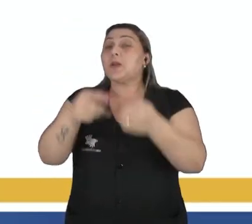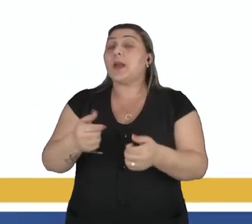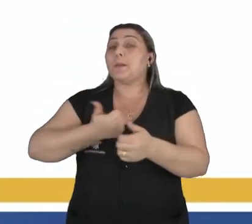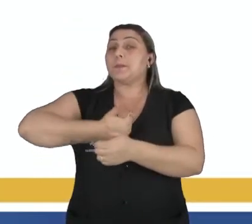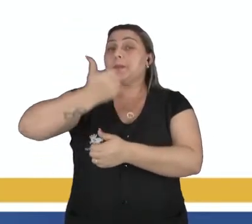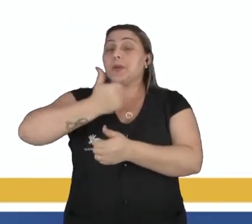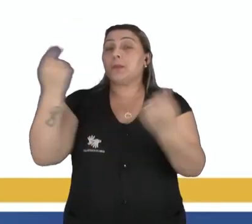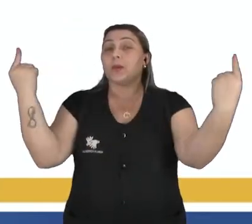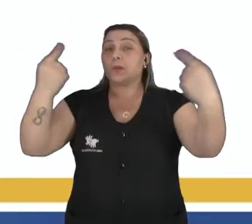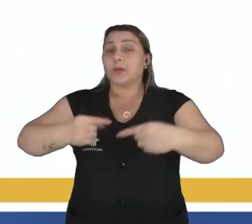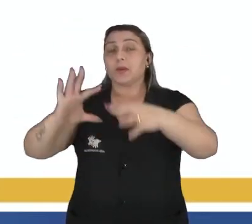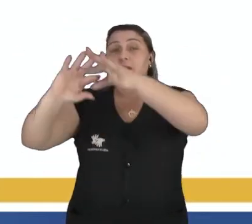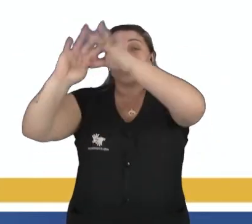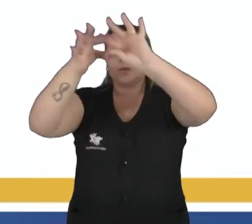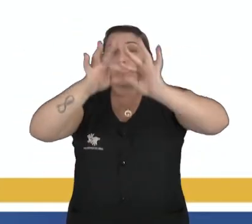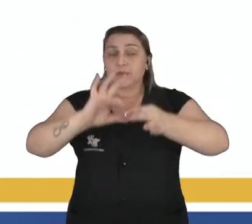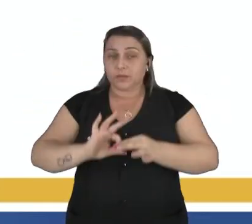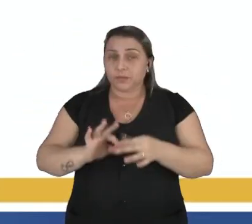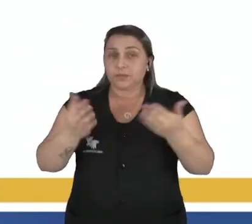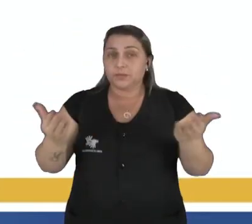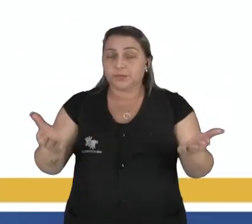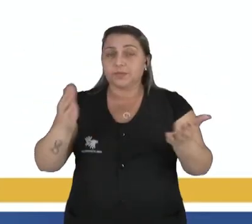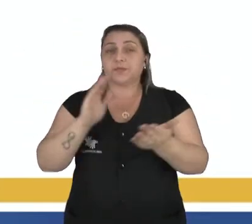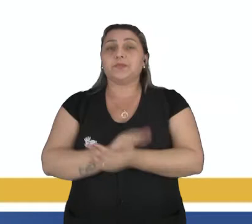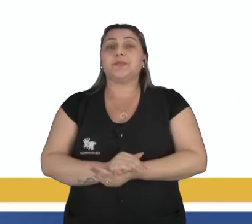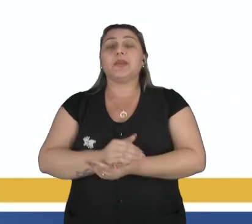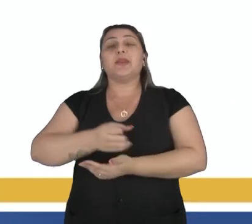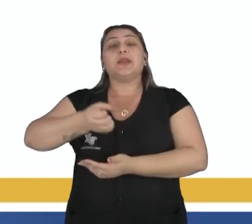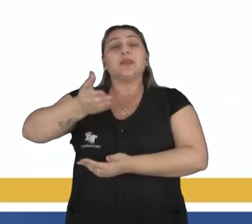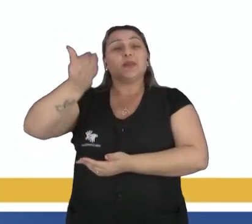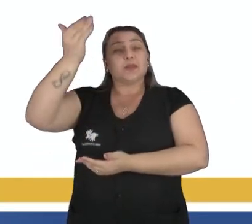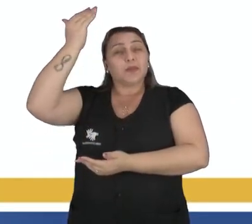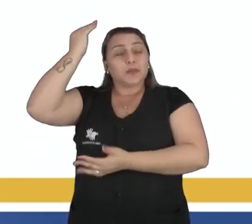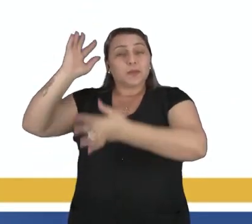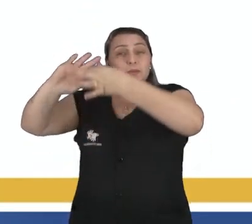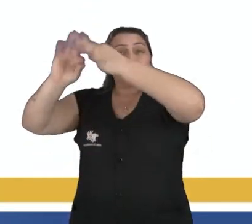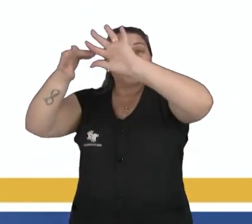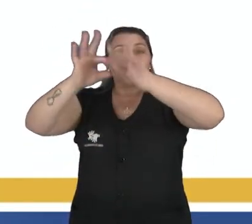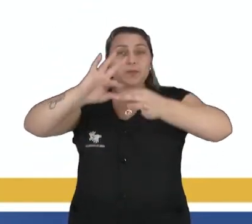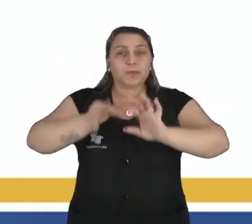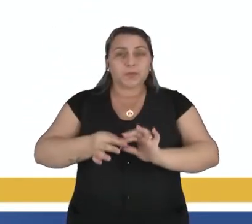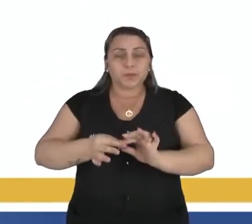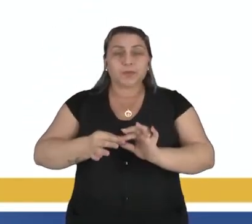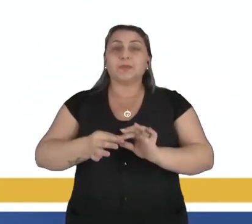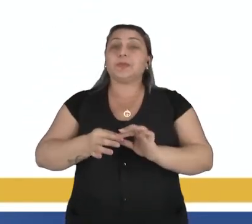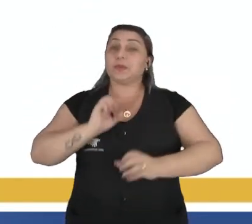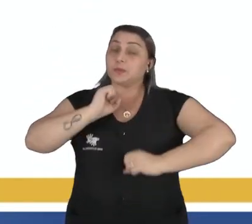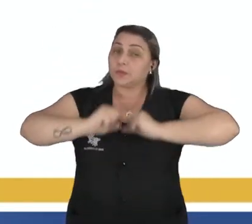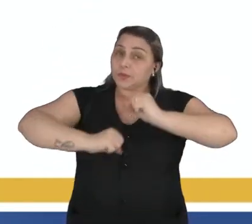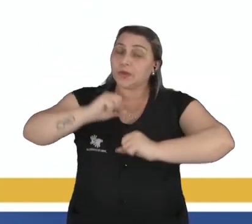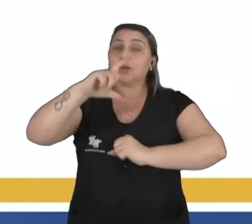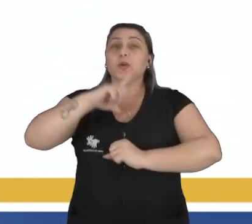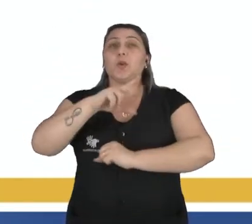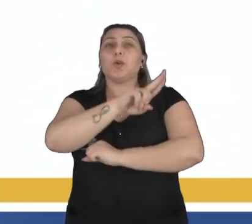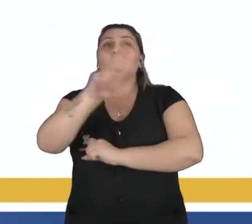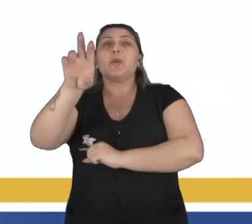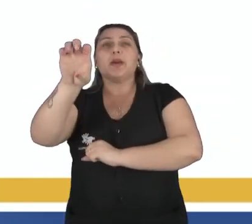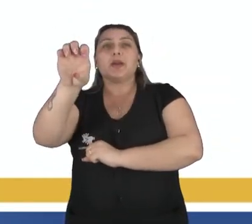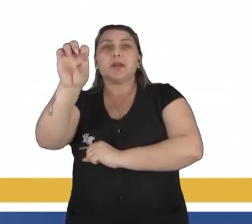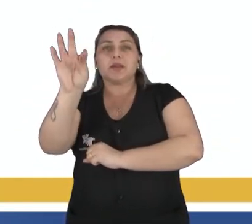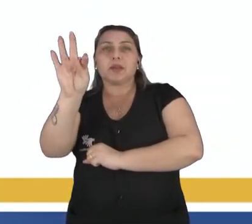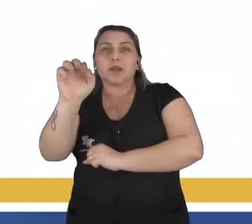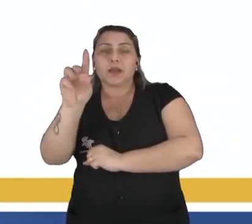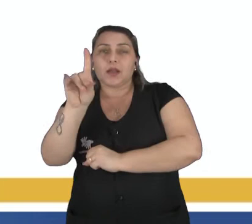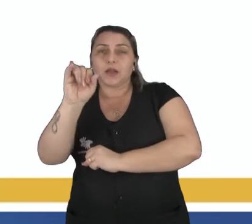a primeira competição olímpica, ou seja, as antigas Olimpíadas. Essa corrida tinha o nome de